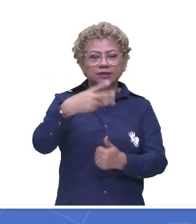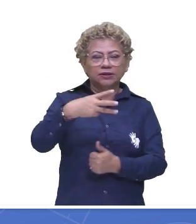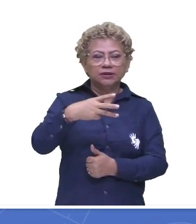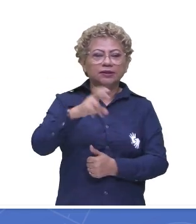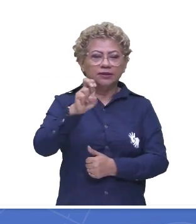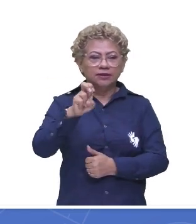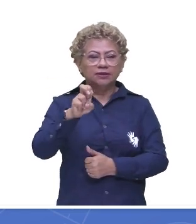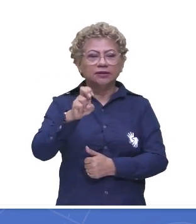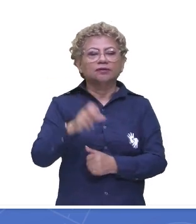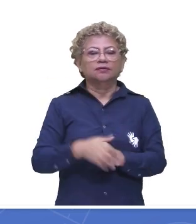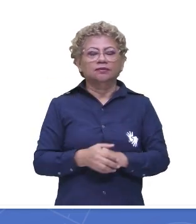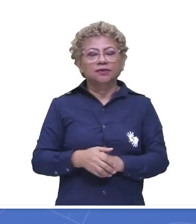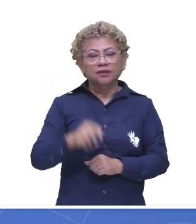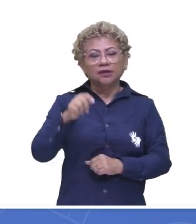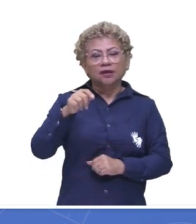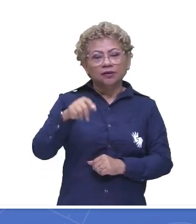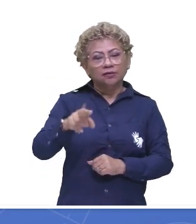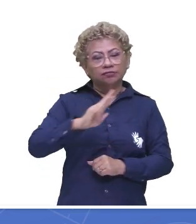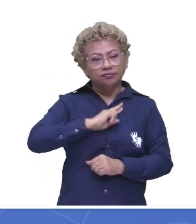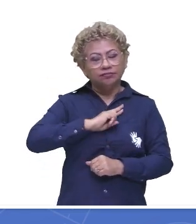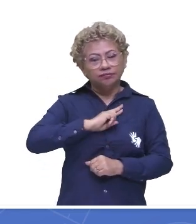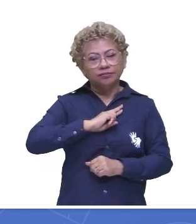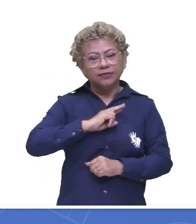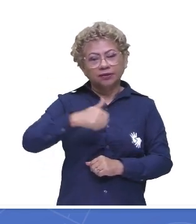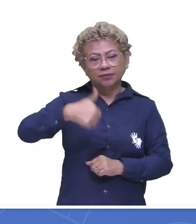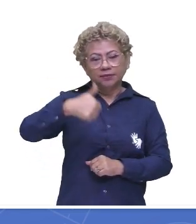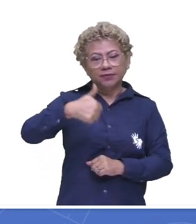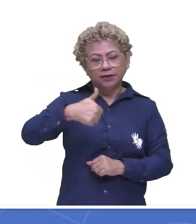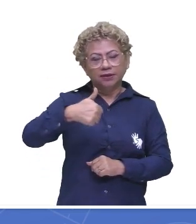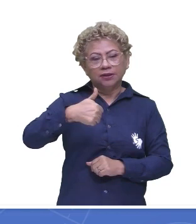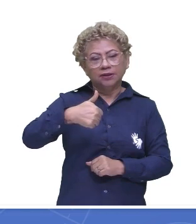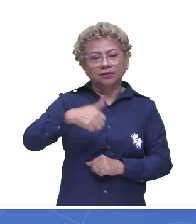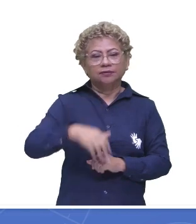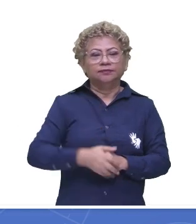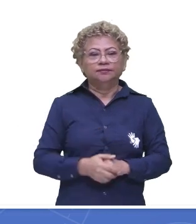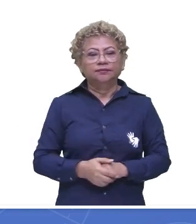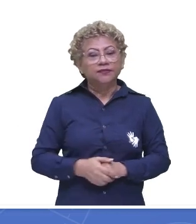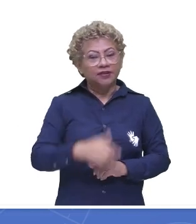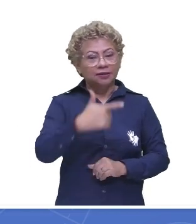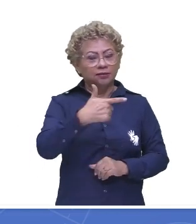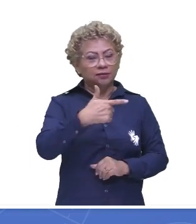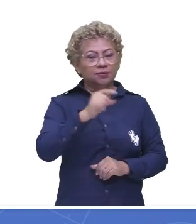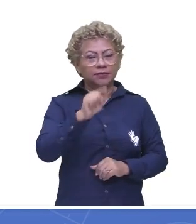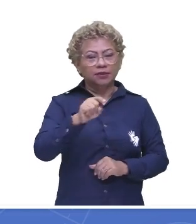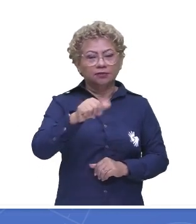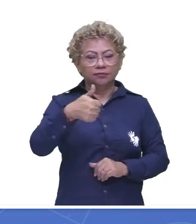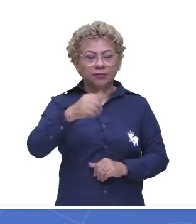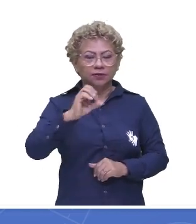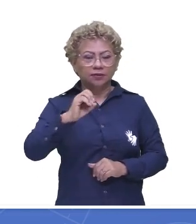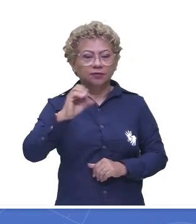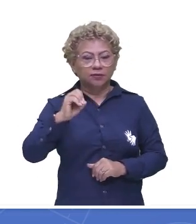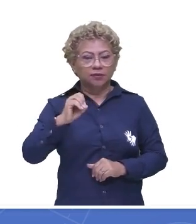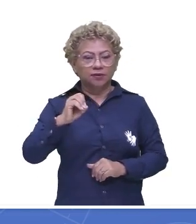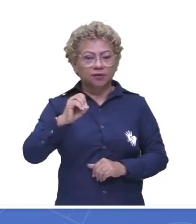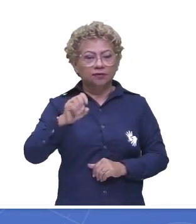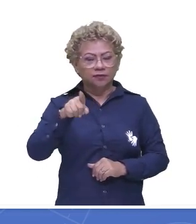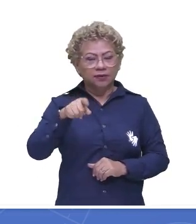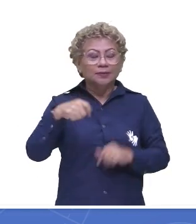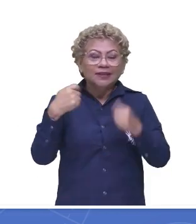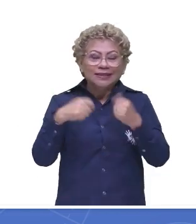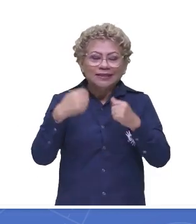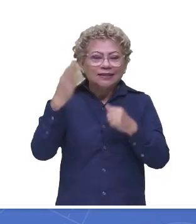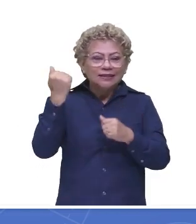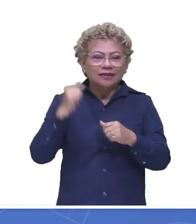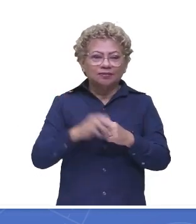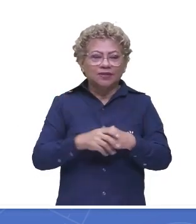da letra A. Olha, essa é a resposta da primeira questão. Olha só, volta aqui para mim, veja só. Você tem que saber quando